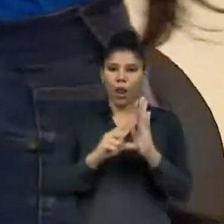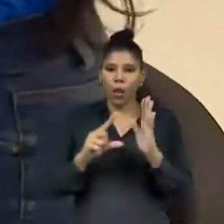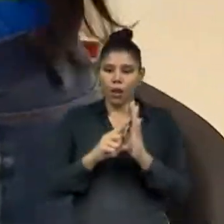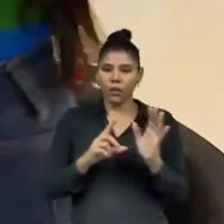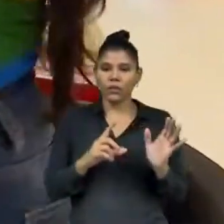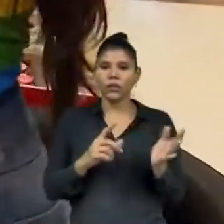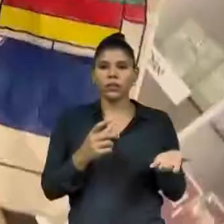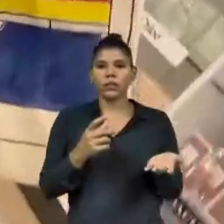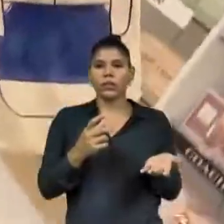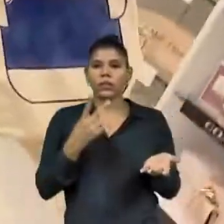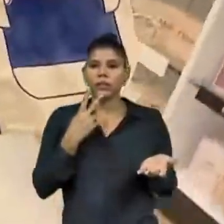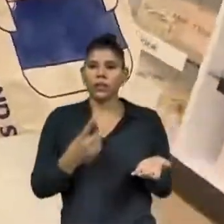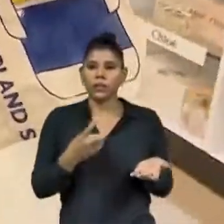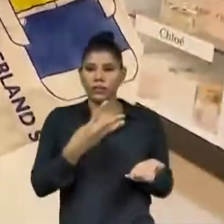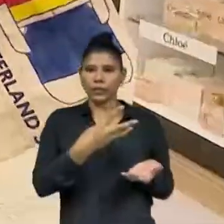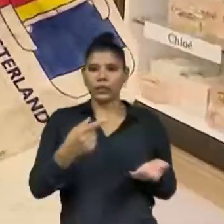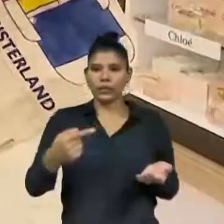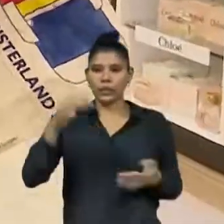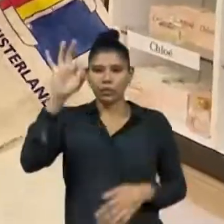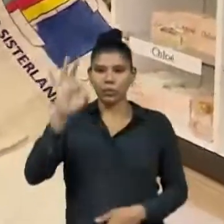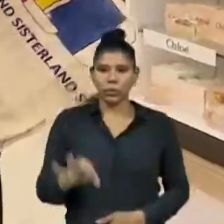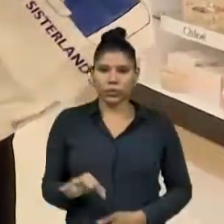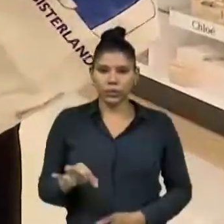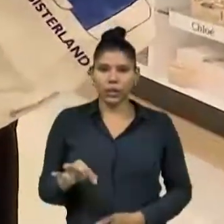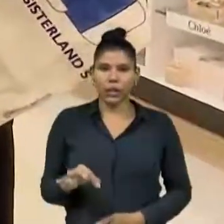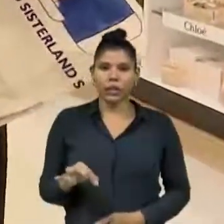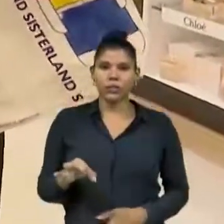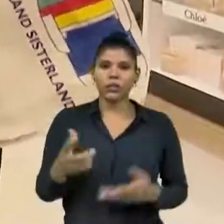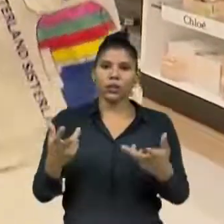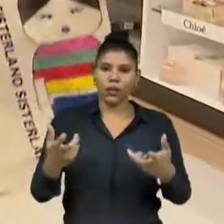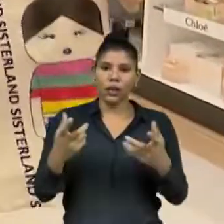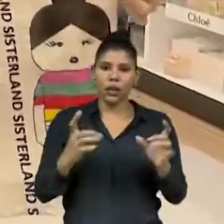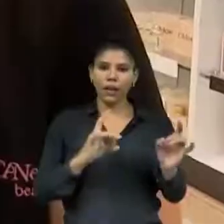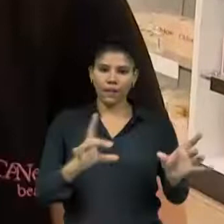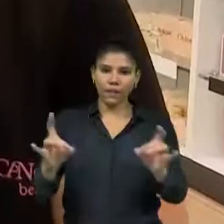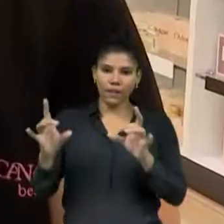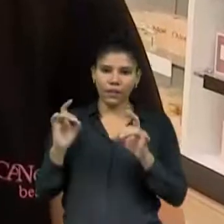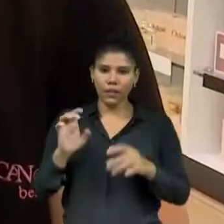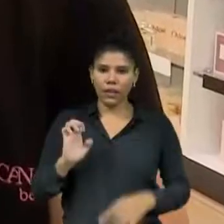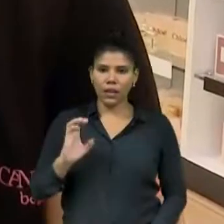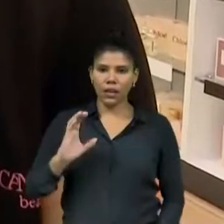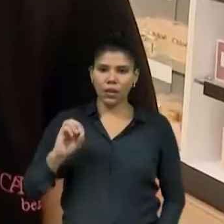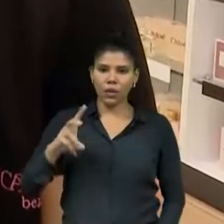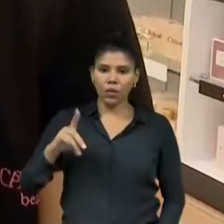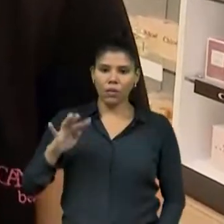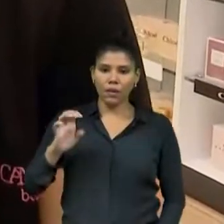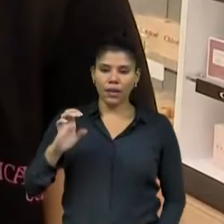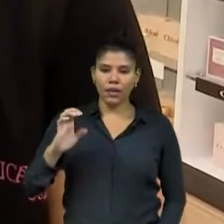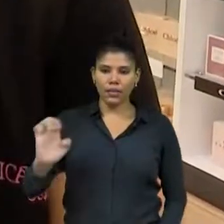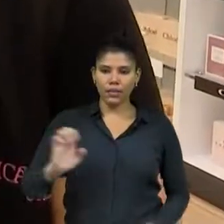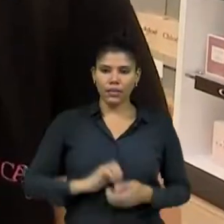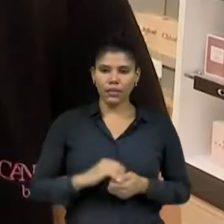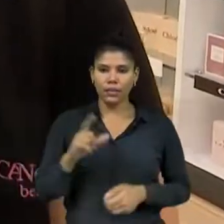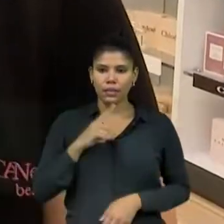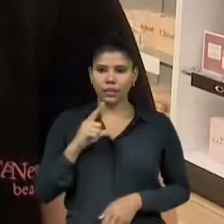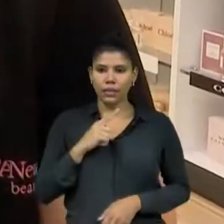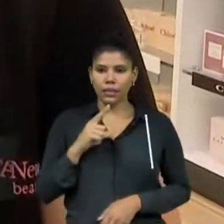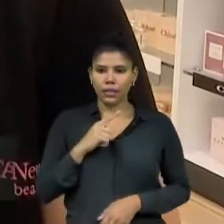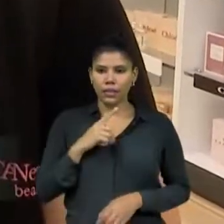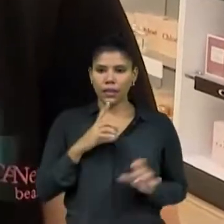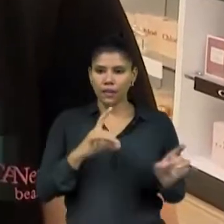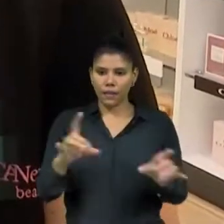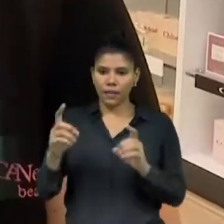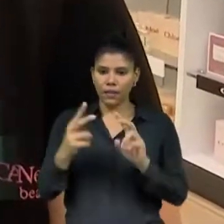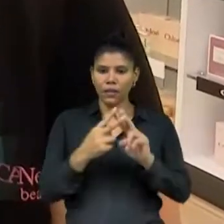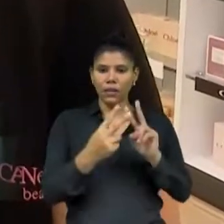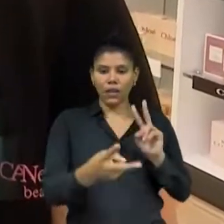da preferência, de acordo com a pesquisa, aposta nas vendas por e-commerce. Nós temos venda online pelo e-commerce. Temos